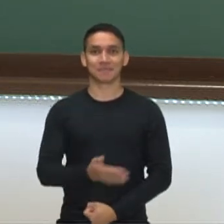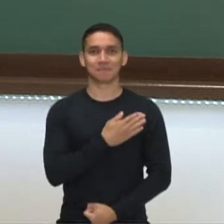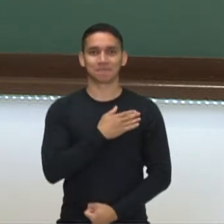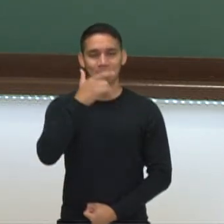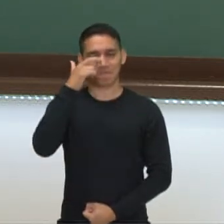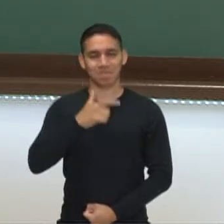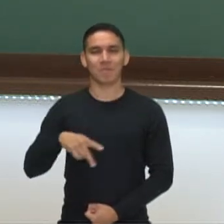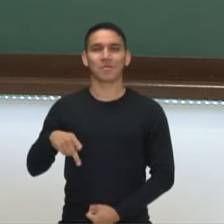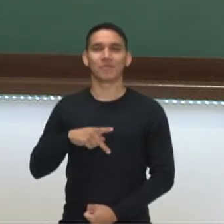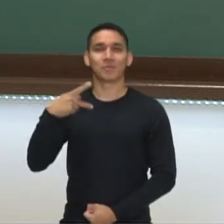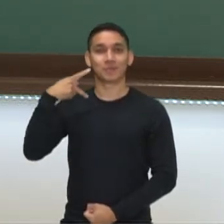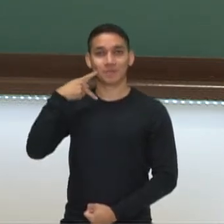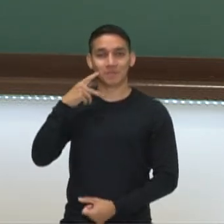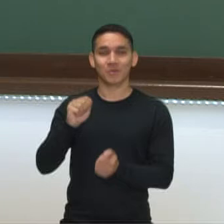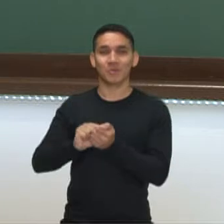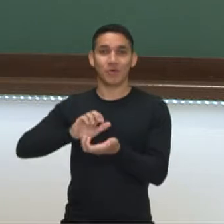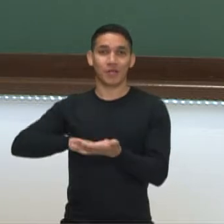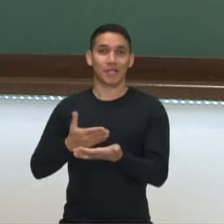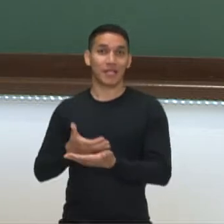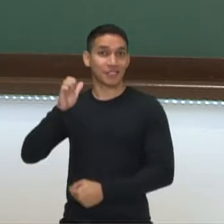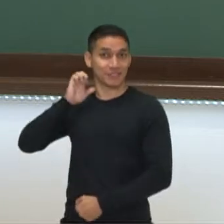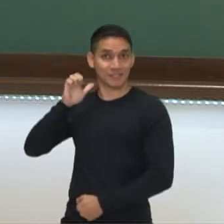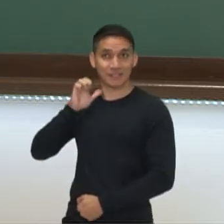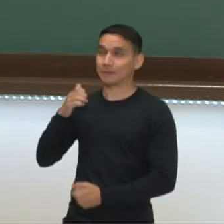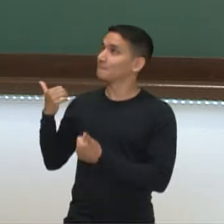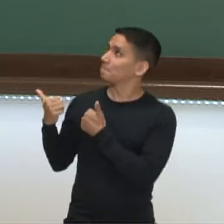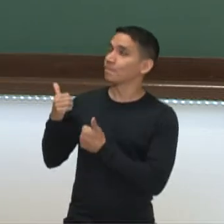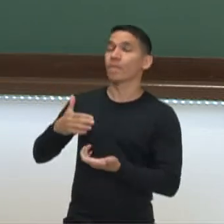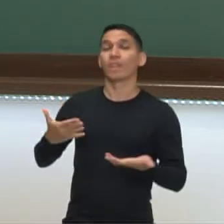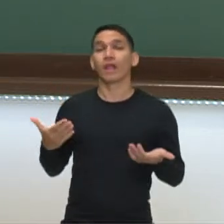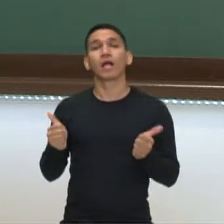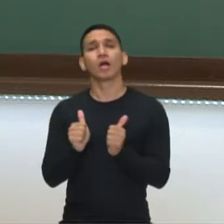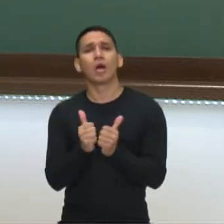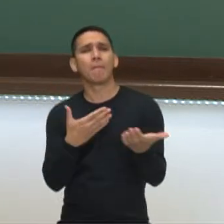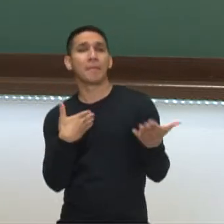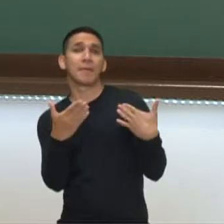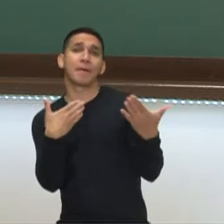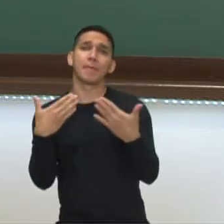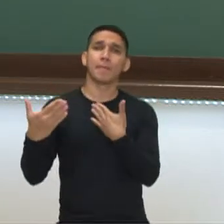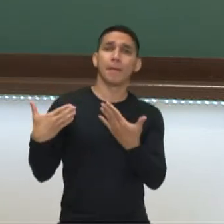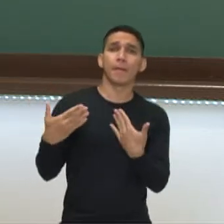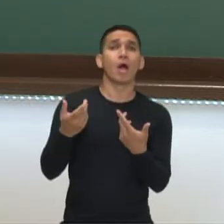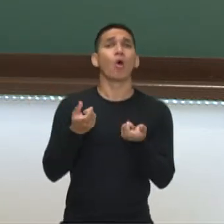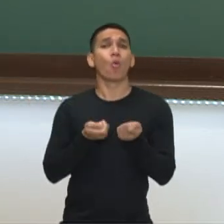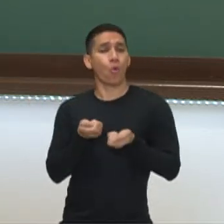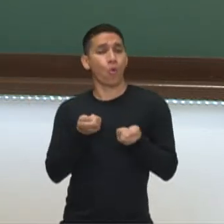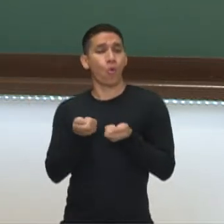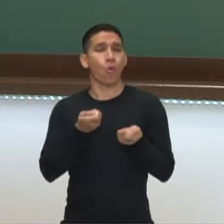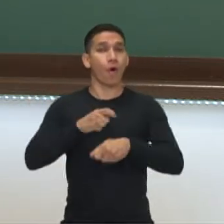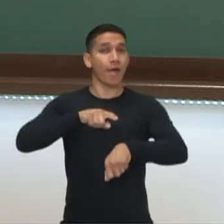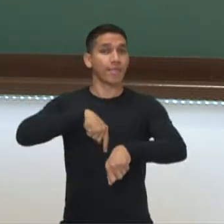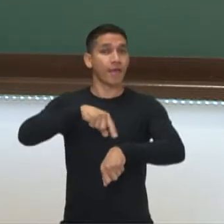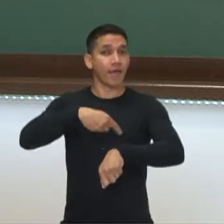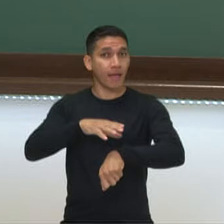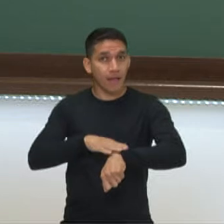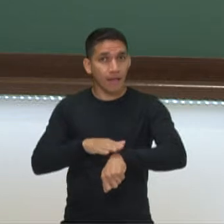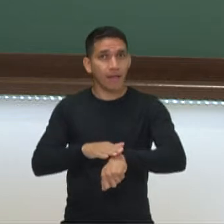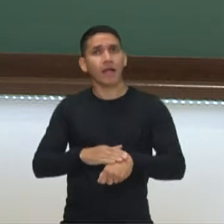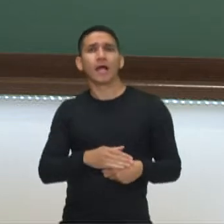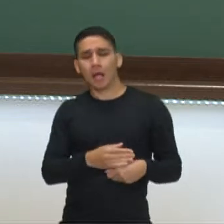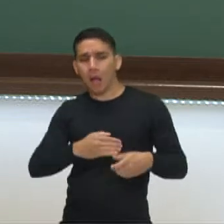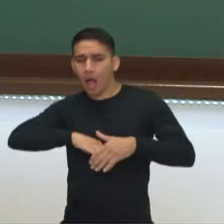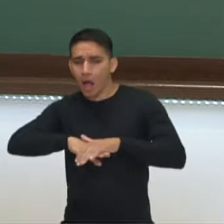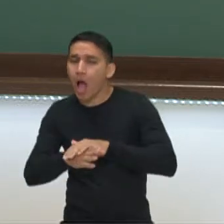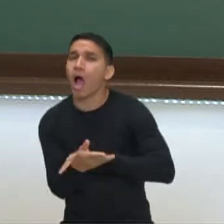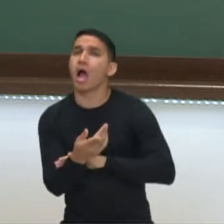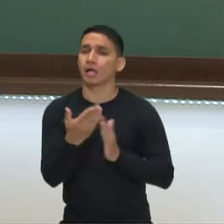Eu, professor Paulo Brito, Ezion, nosso intérprete, para esse bate-papo, sobre gestão do tempo, rotina de estudos,